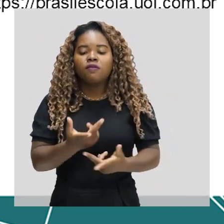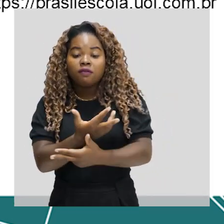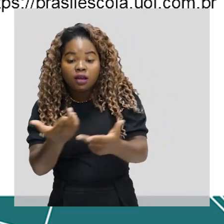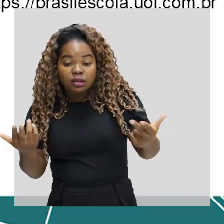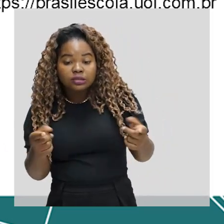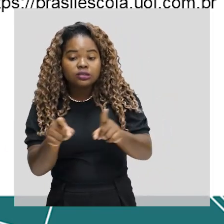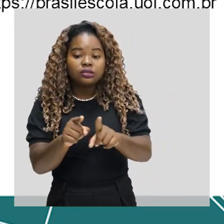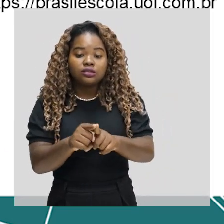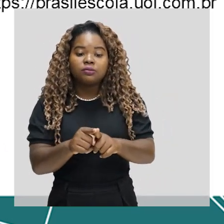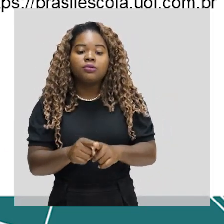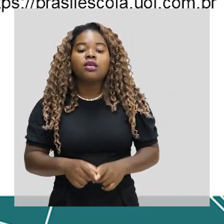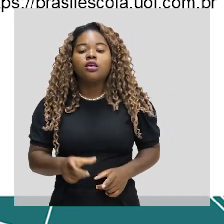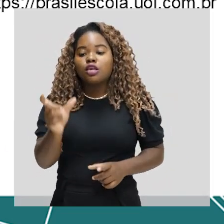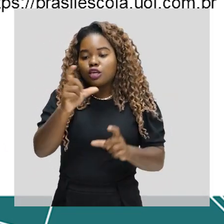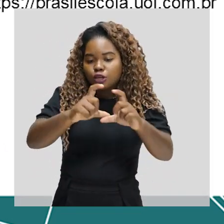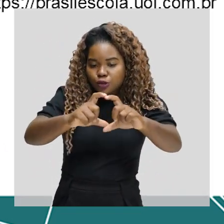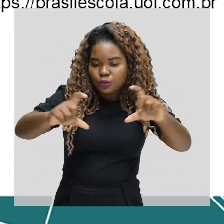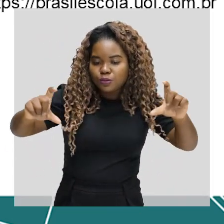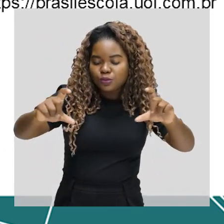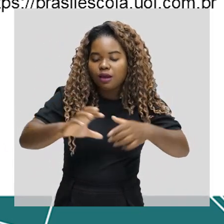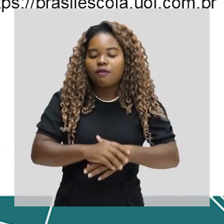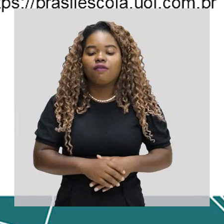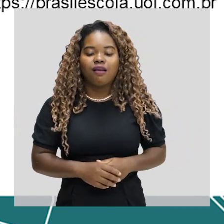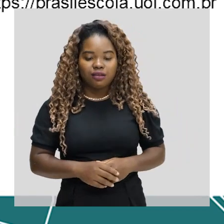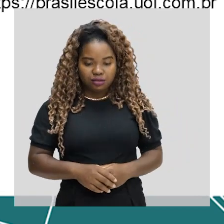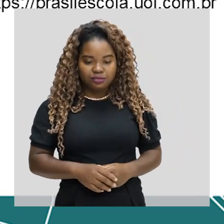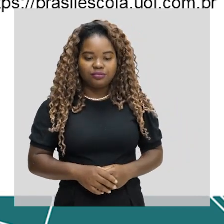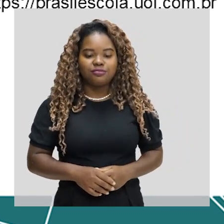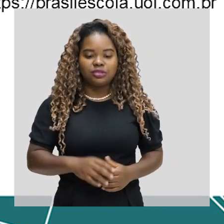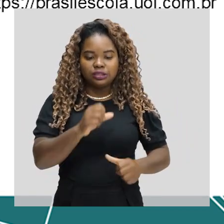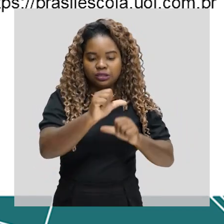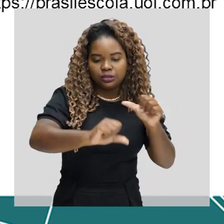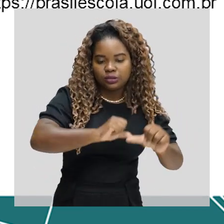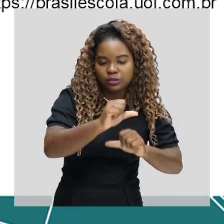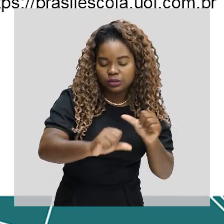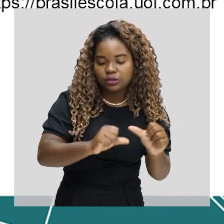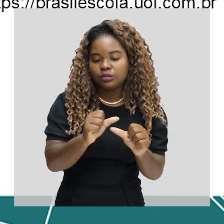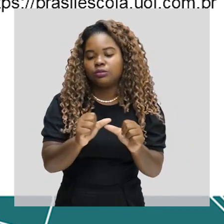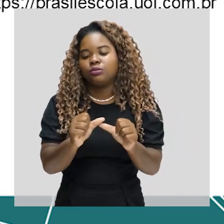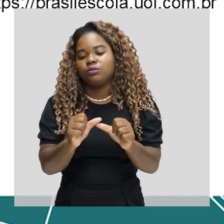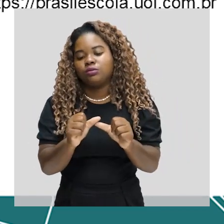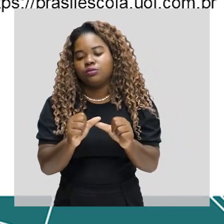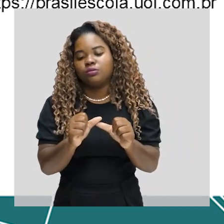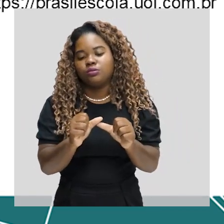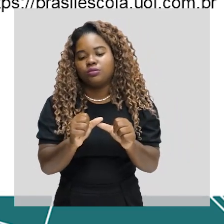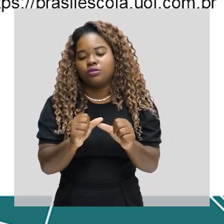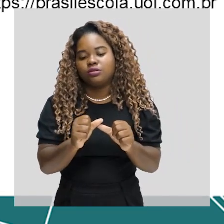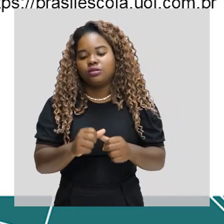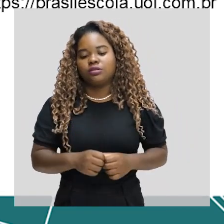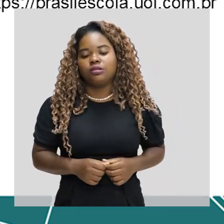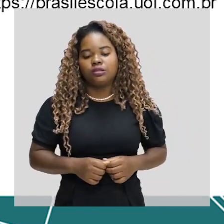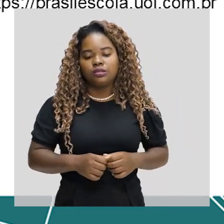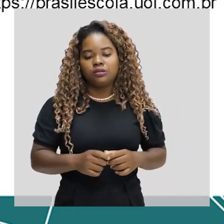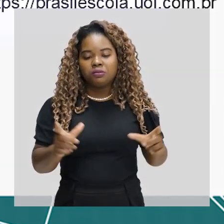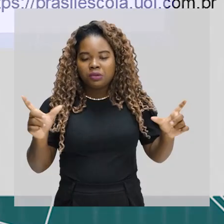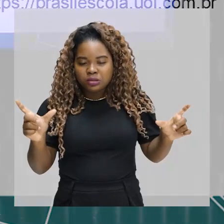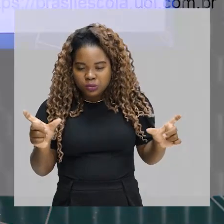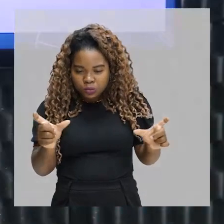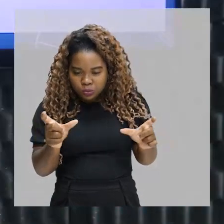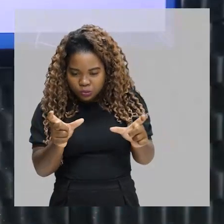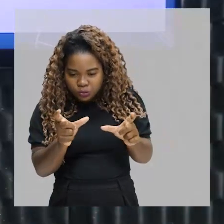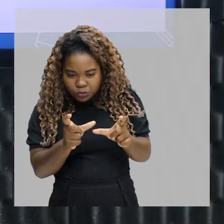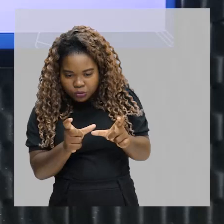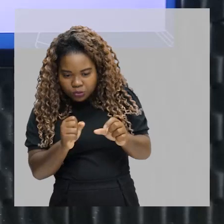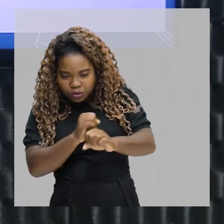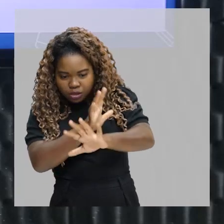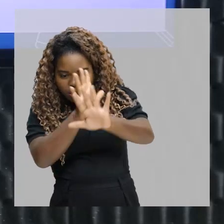coisas em uma sentença, tá? Eles transformam essa sentença de maneira, eles deixam a sentença mais curta,